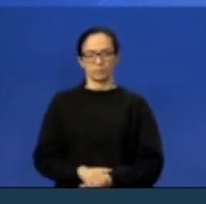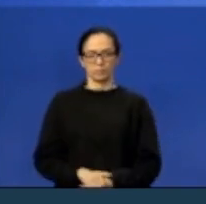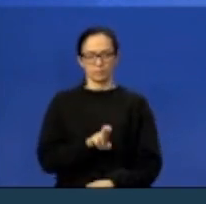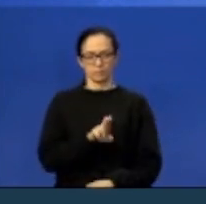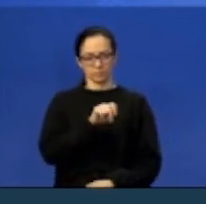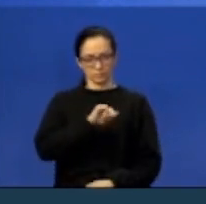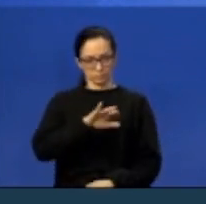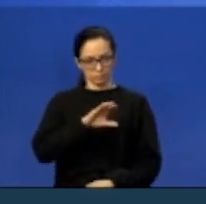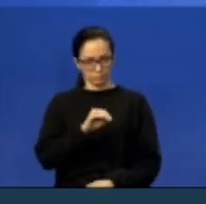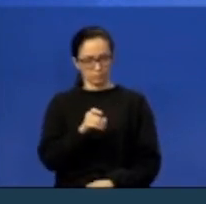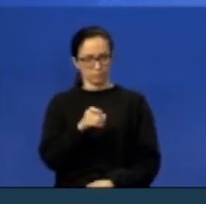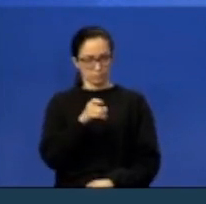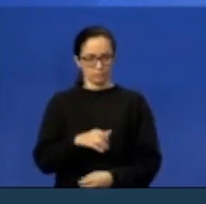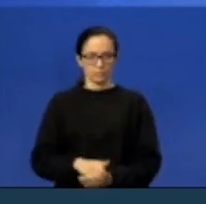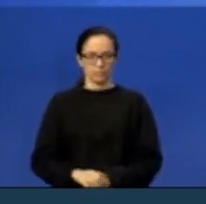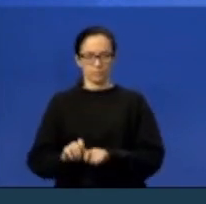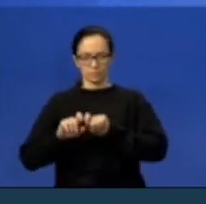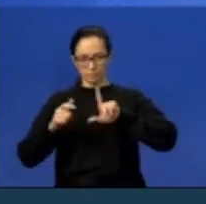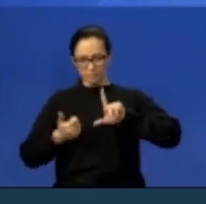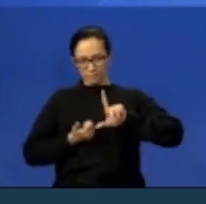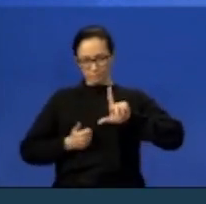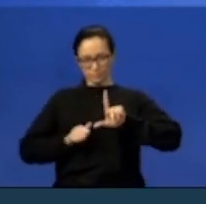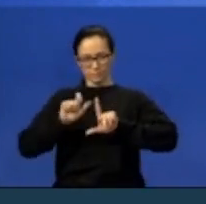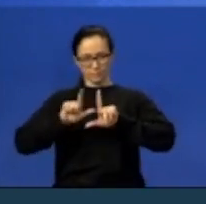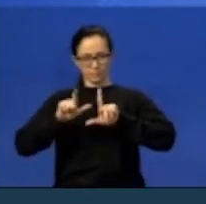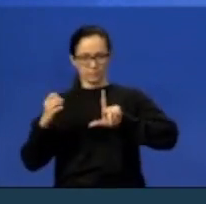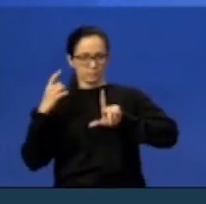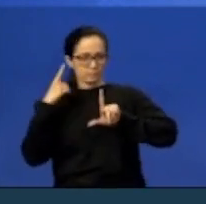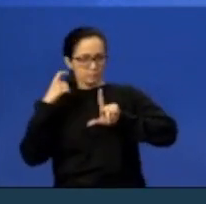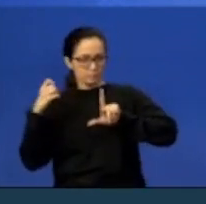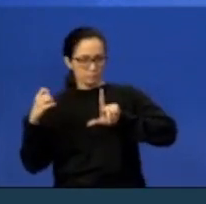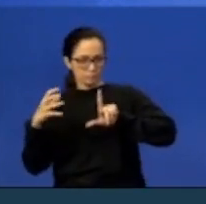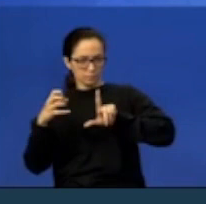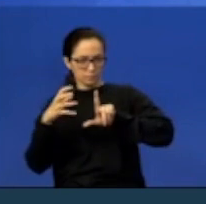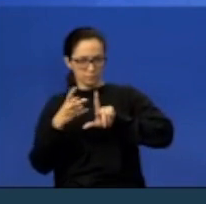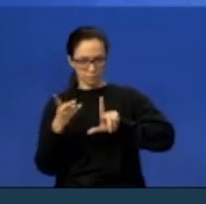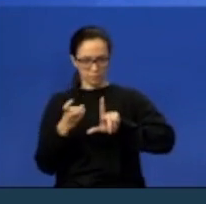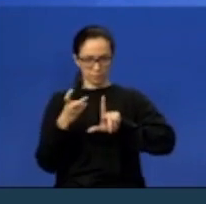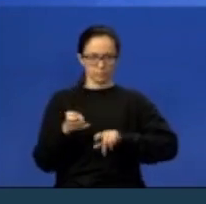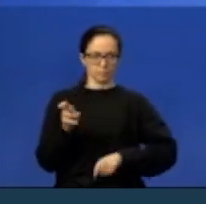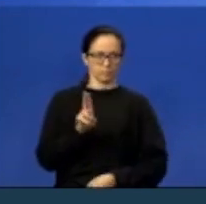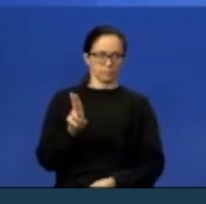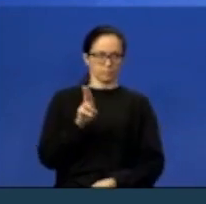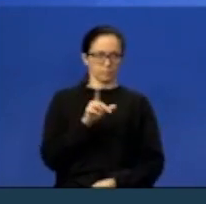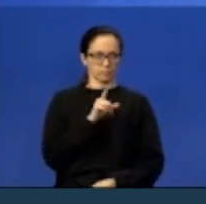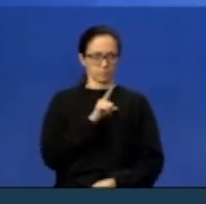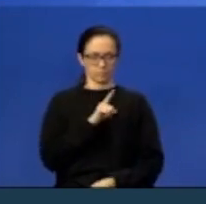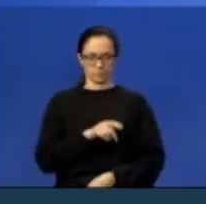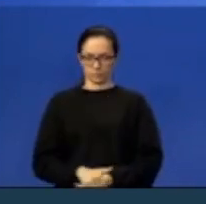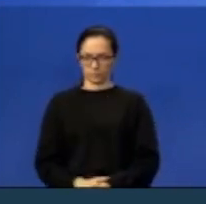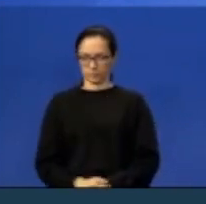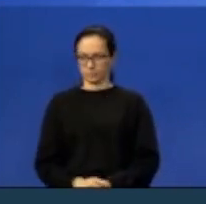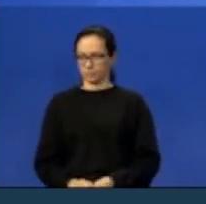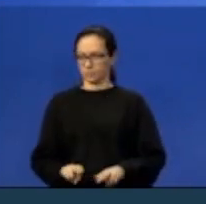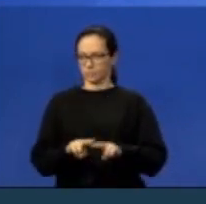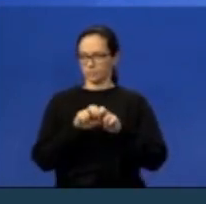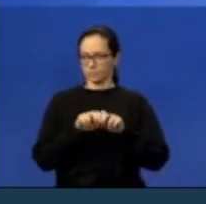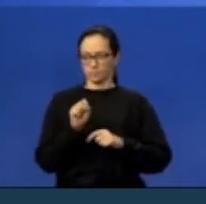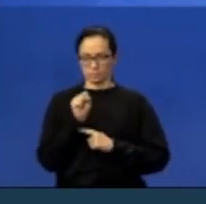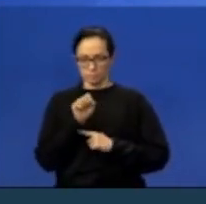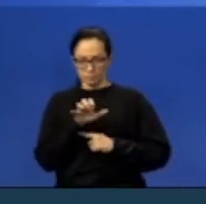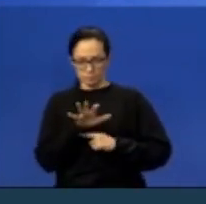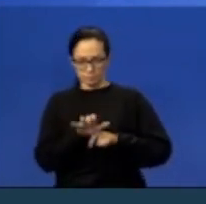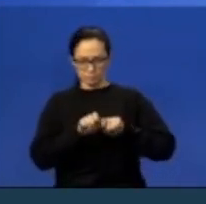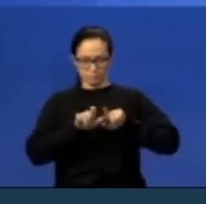sonoras, como o eco, como a gente já viu, e a ressonância nuclear magnética faz uso de eletromagnetismo. Então, os componentes da ressonância nuclear